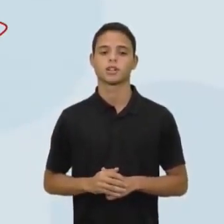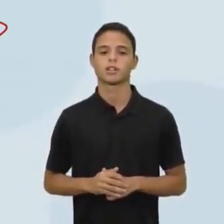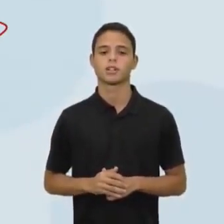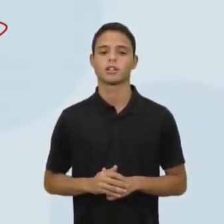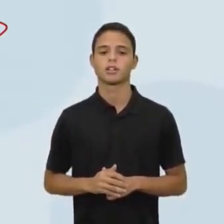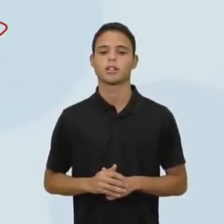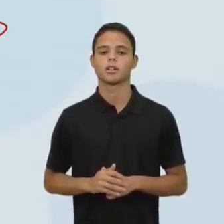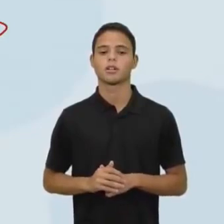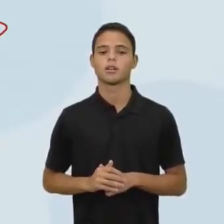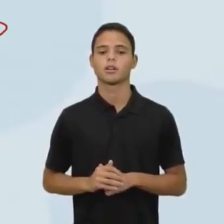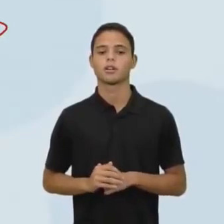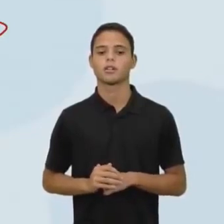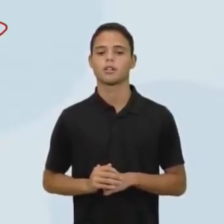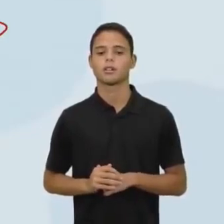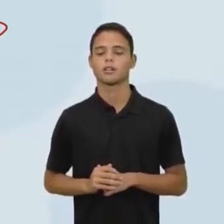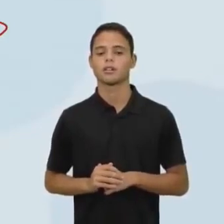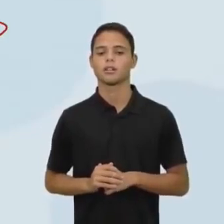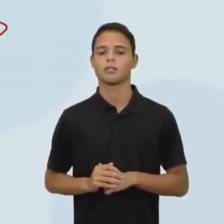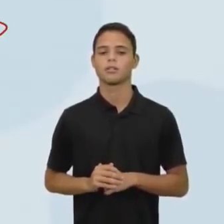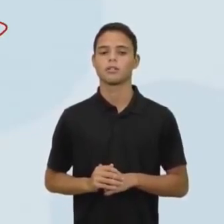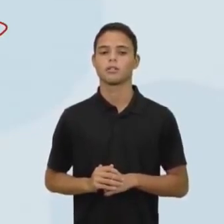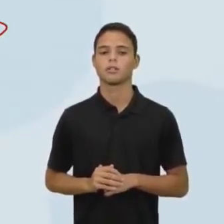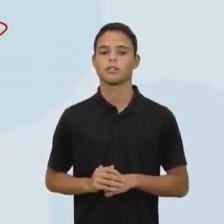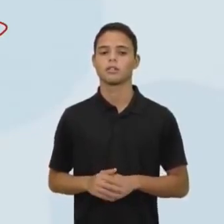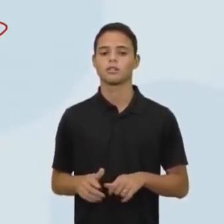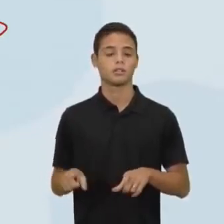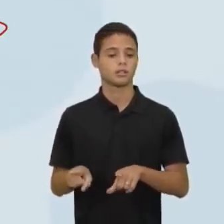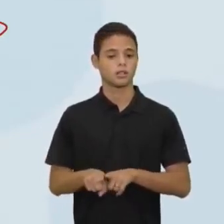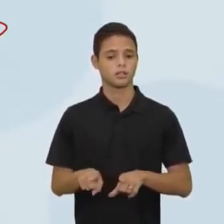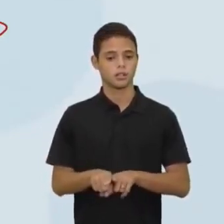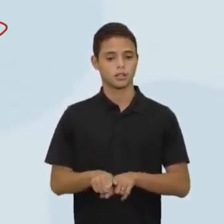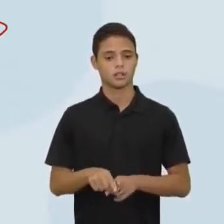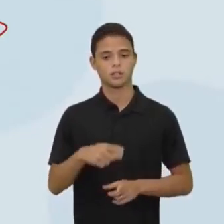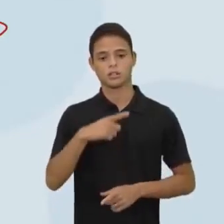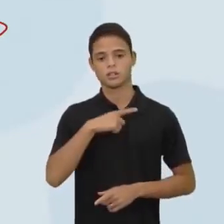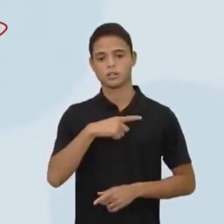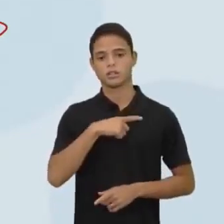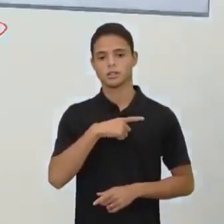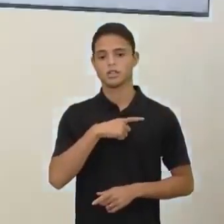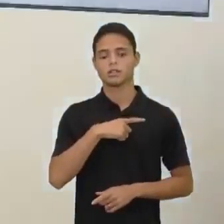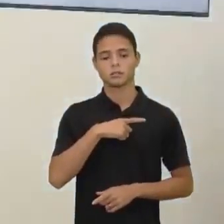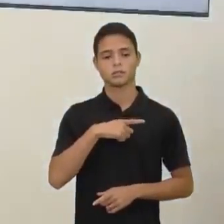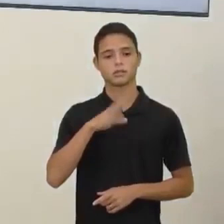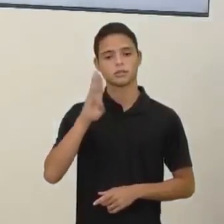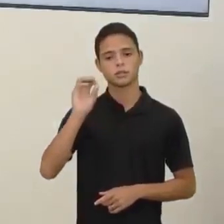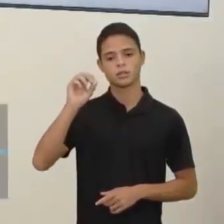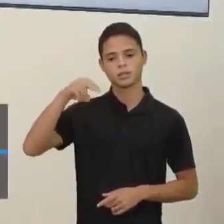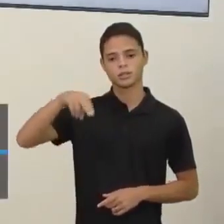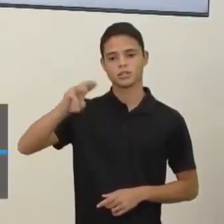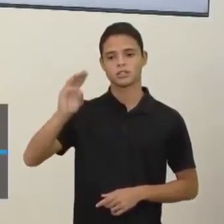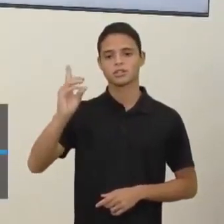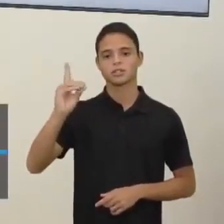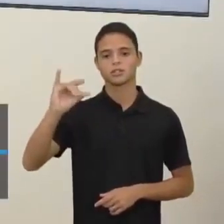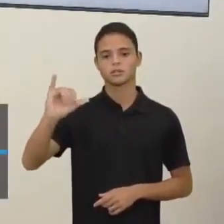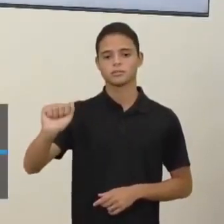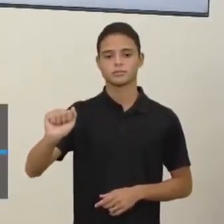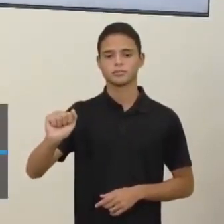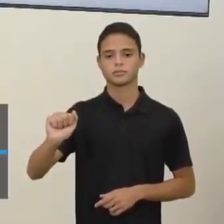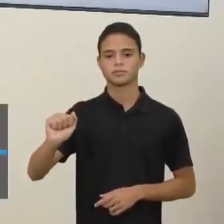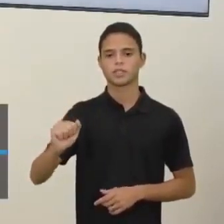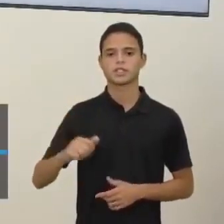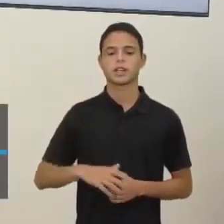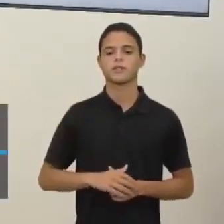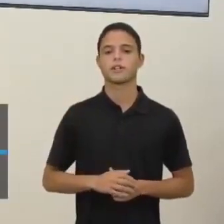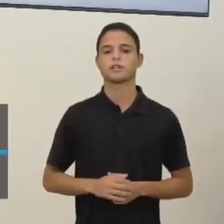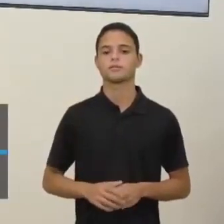O M ficou parecendo um N, mas é porque o tracinho ficou em cima do O. Mas é bom dia!